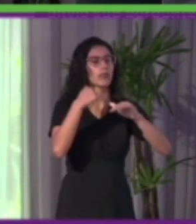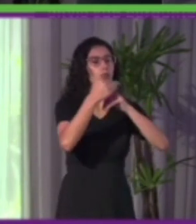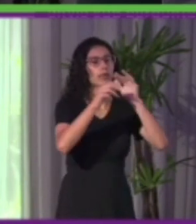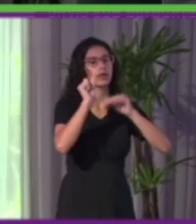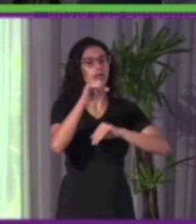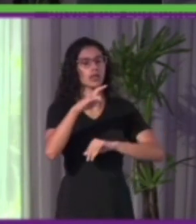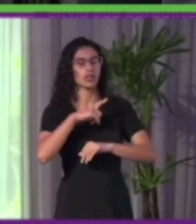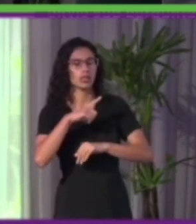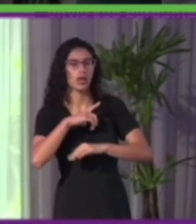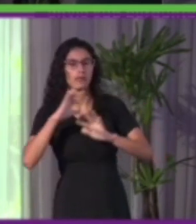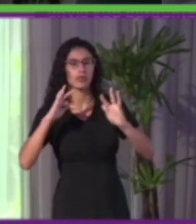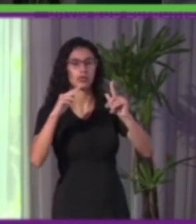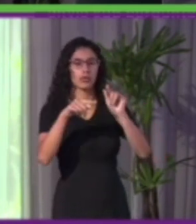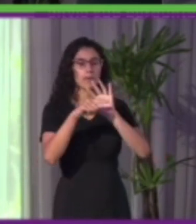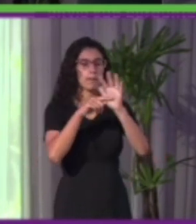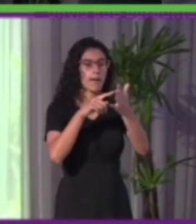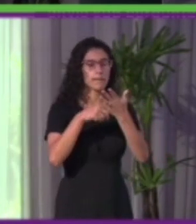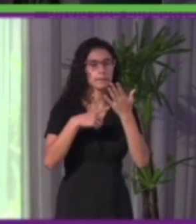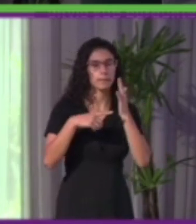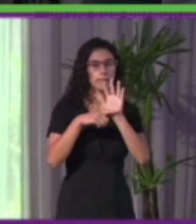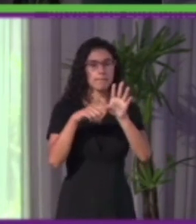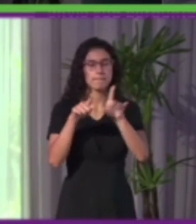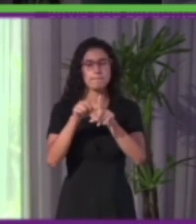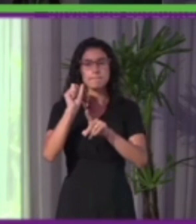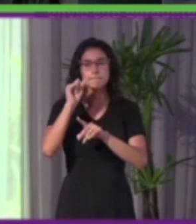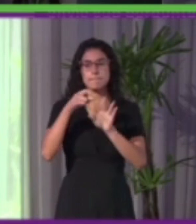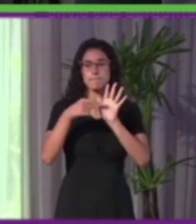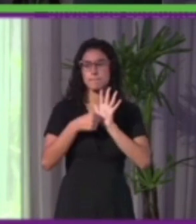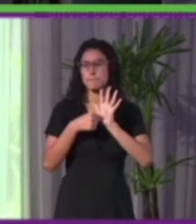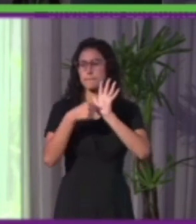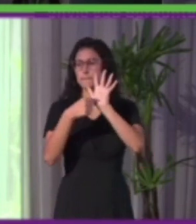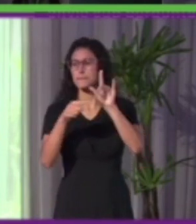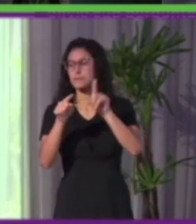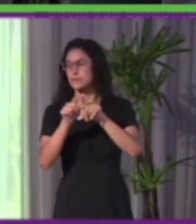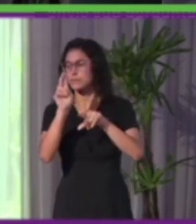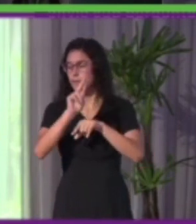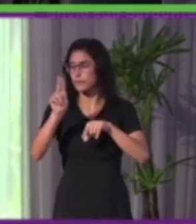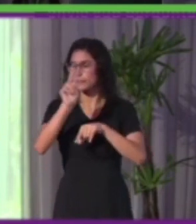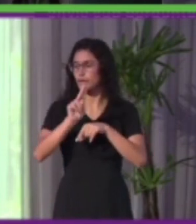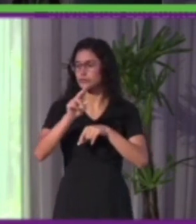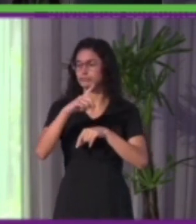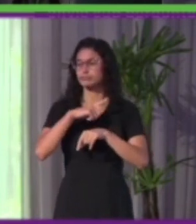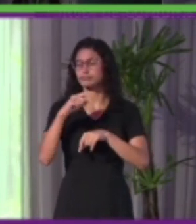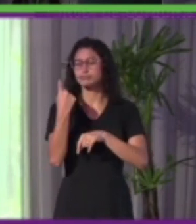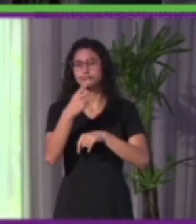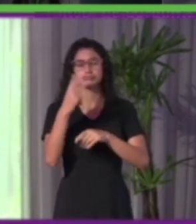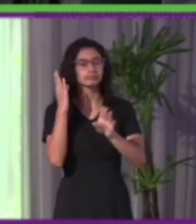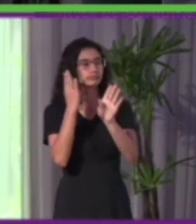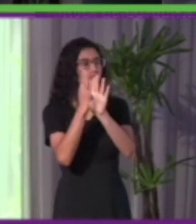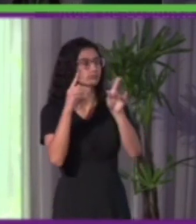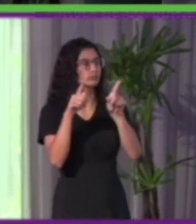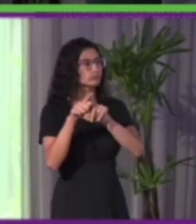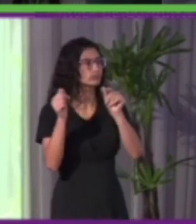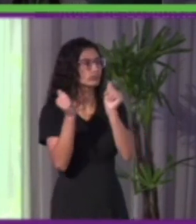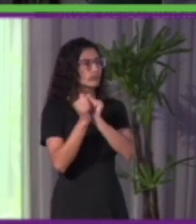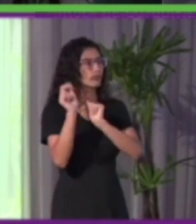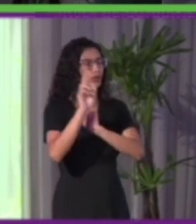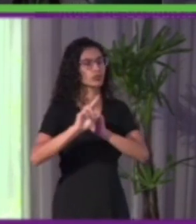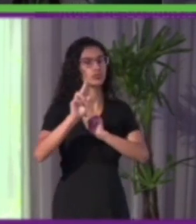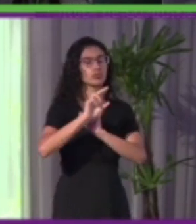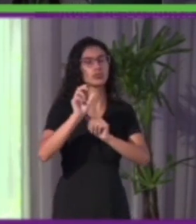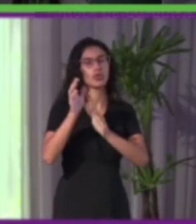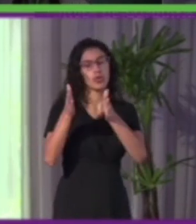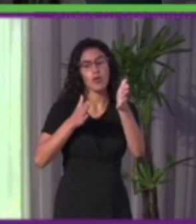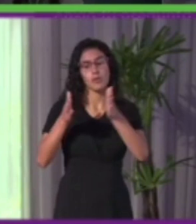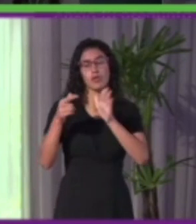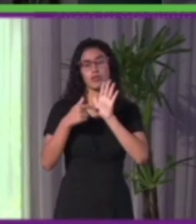se houveram contribuições de pacientes, se foram apresentadas as contribuições de pacientes que a gente identificou com evidência de uso e o